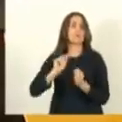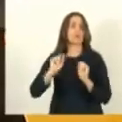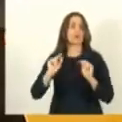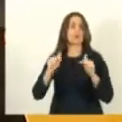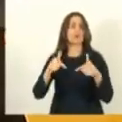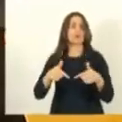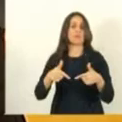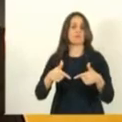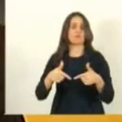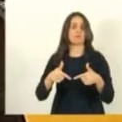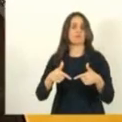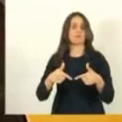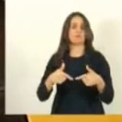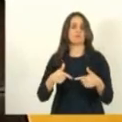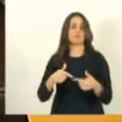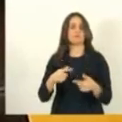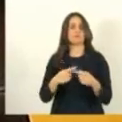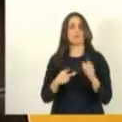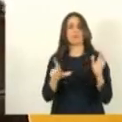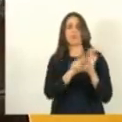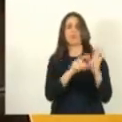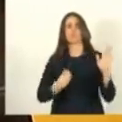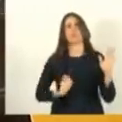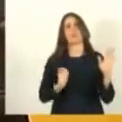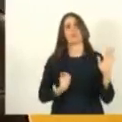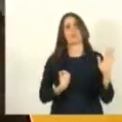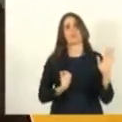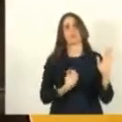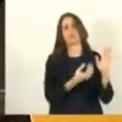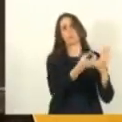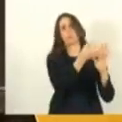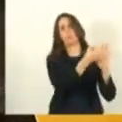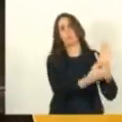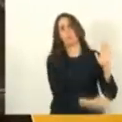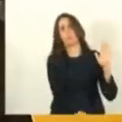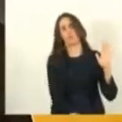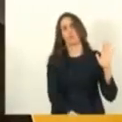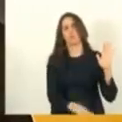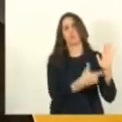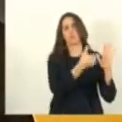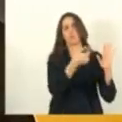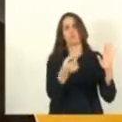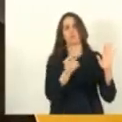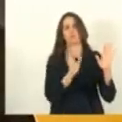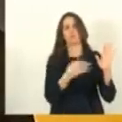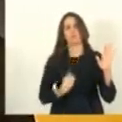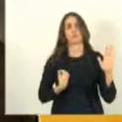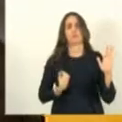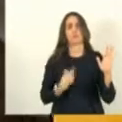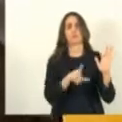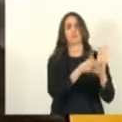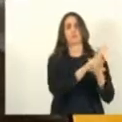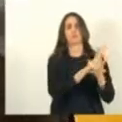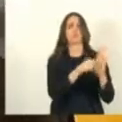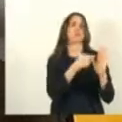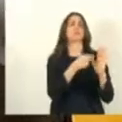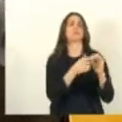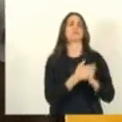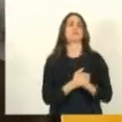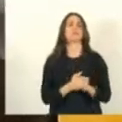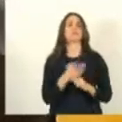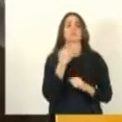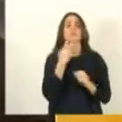escolas, porque já existe lei, o grande gerador já tem, ele é grande gerador, é mais de 200 litros, vamos dizer.